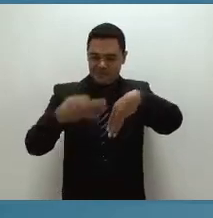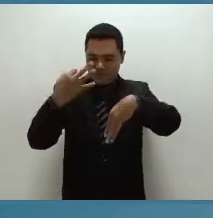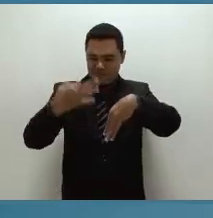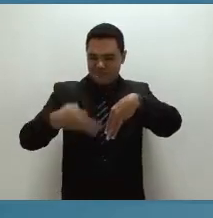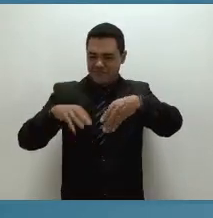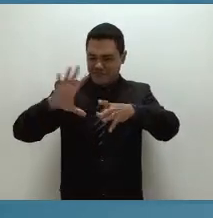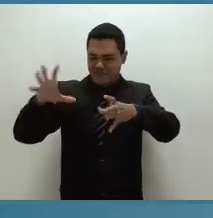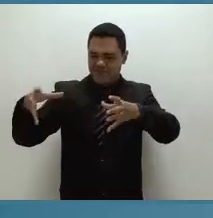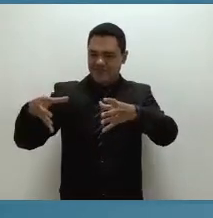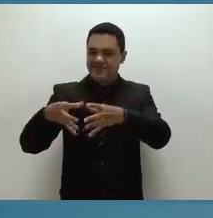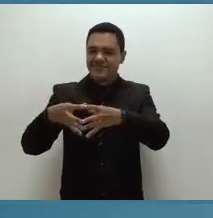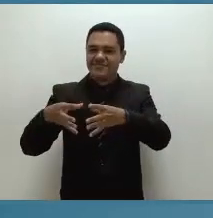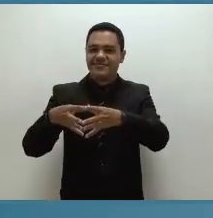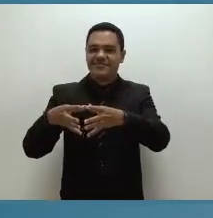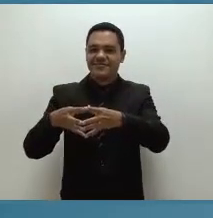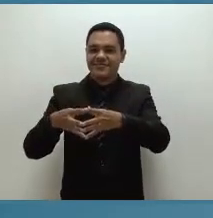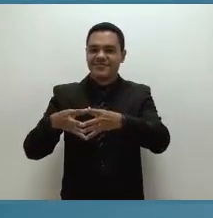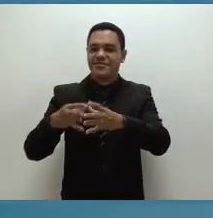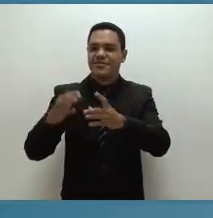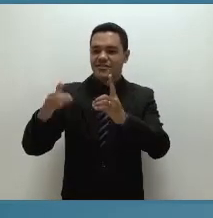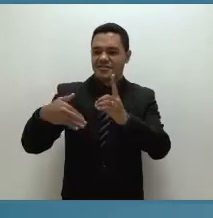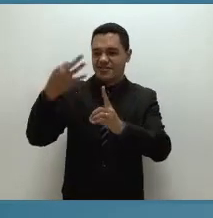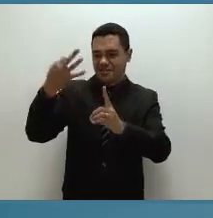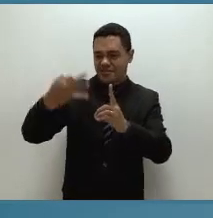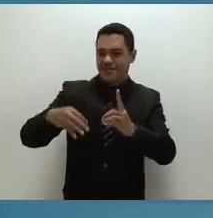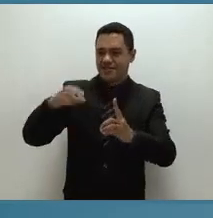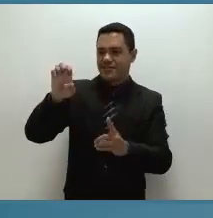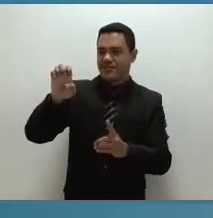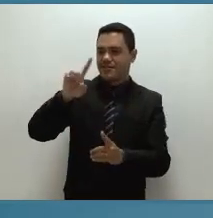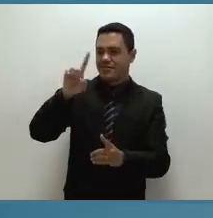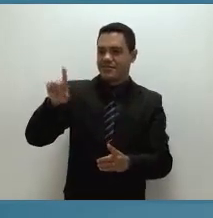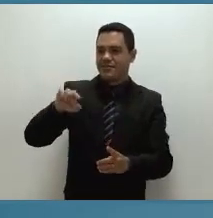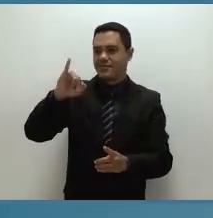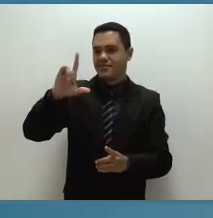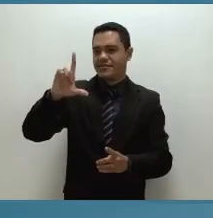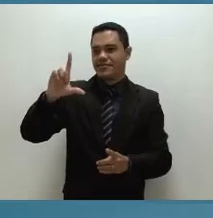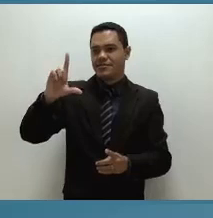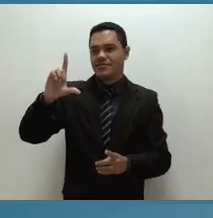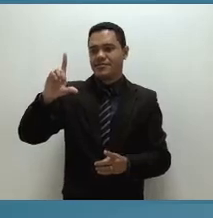integrantes, desembargadora Exilda,